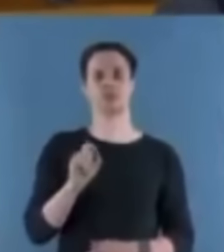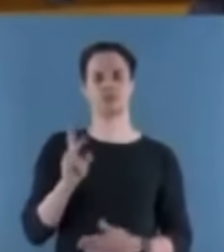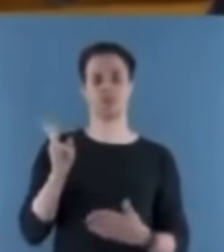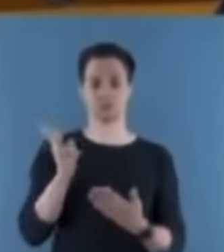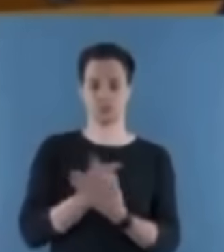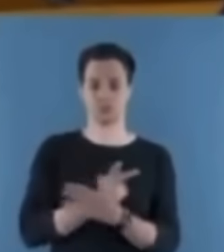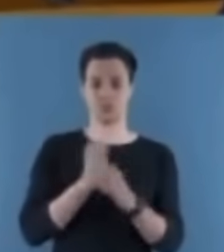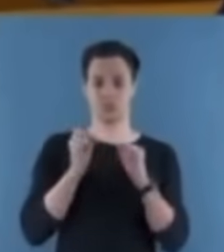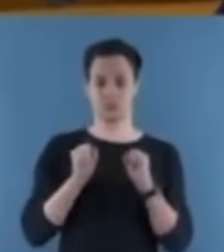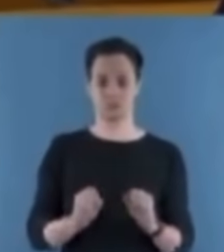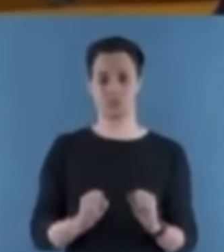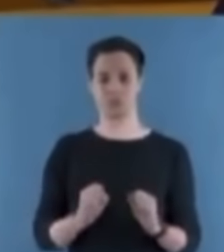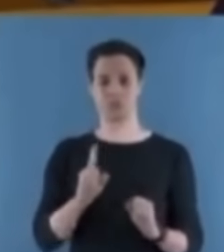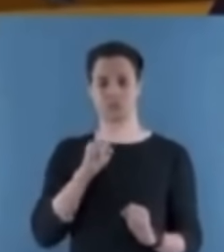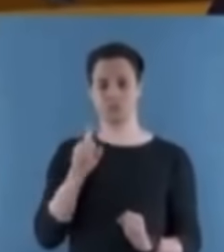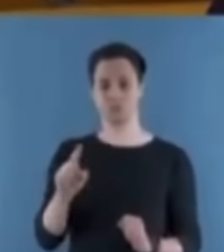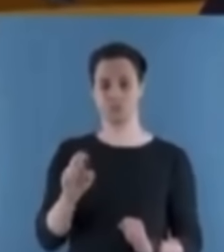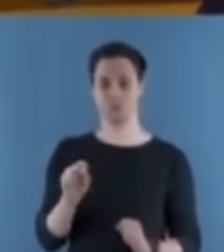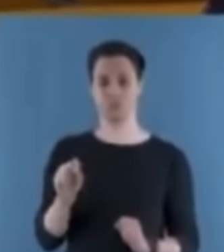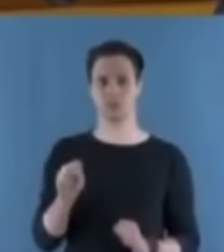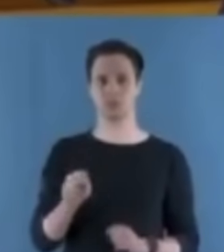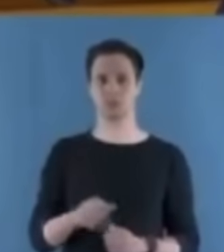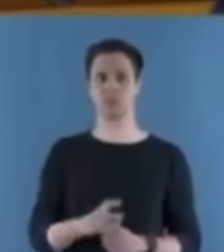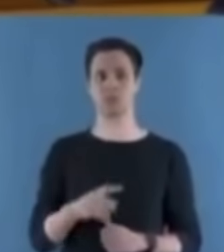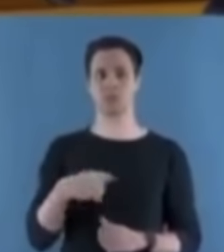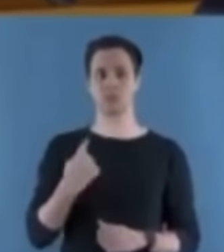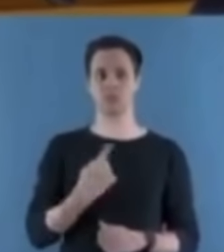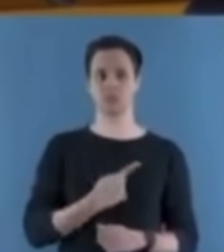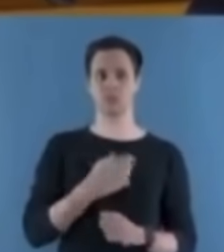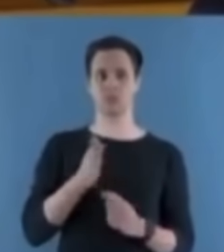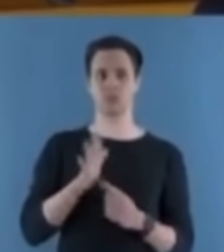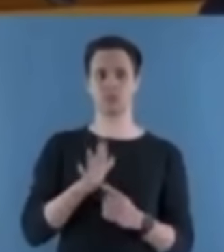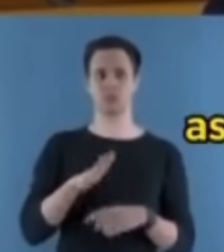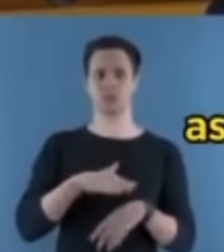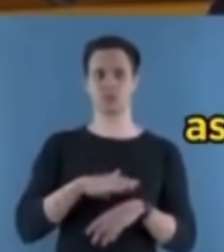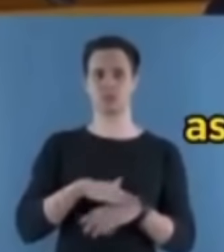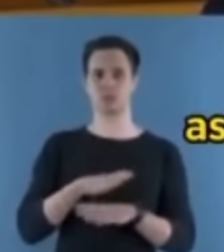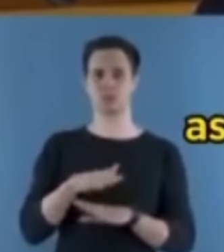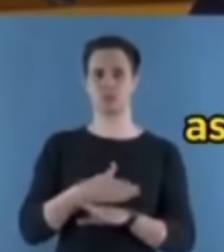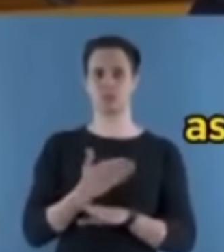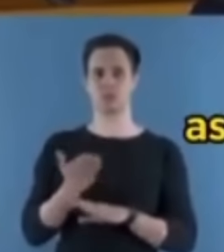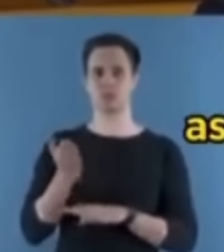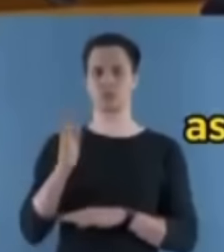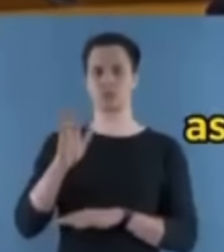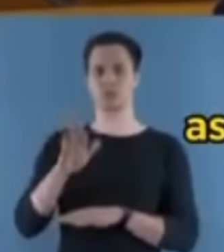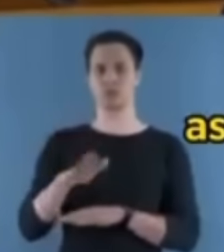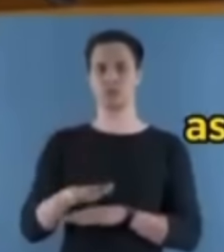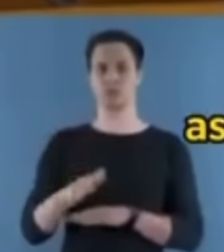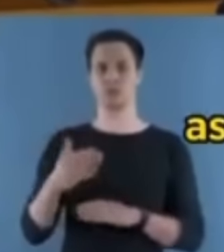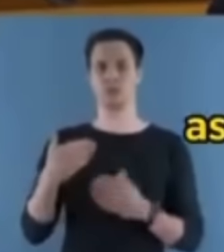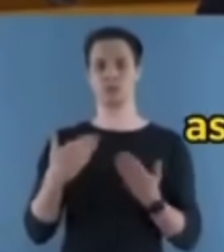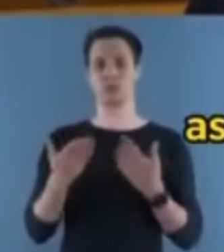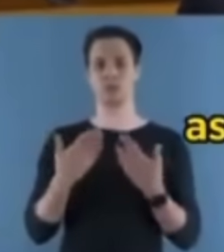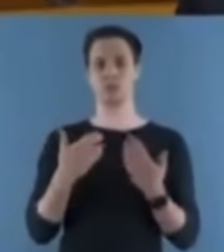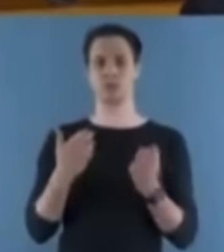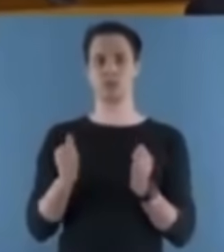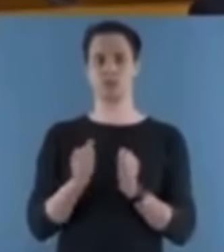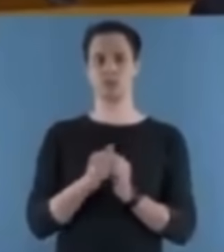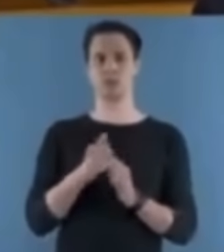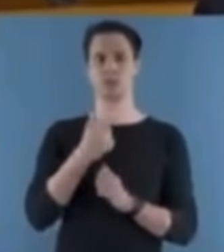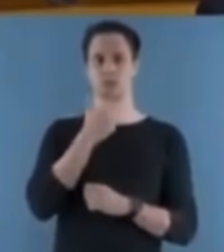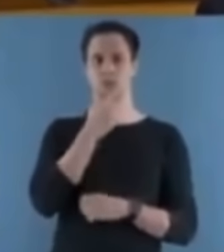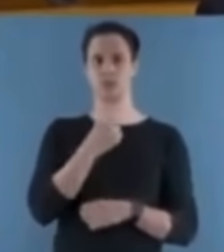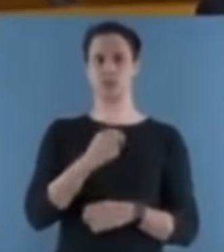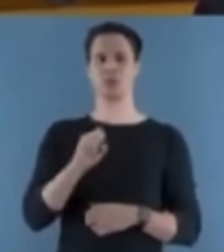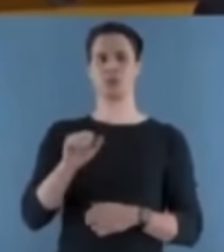acontecer no dia 8. Nós mostramos aqui, ao longo da tarde, as mensagens trocadas por ele e pelo Saulo, ex-chefe